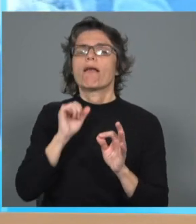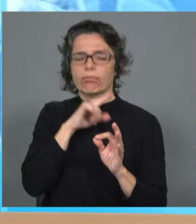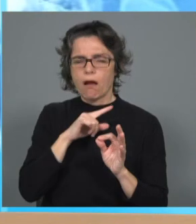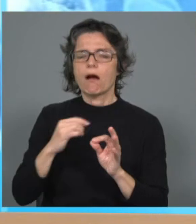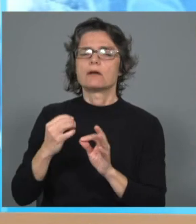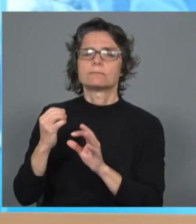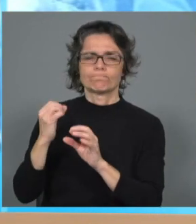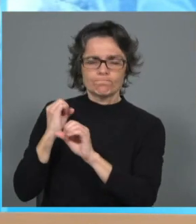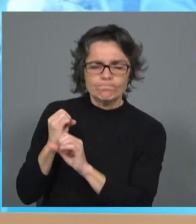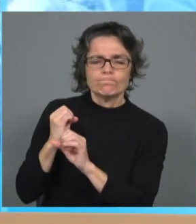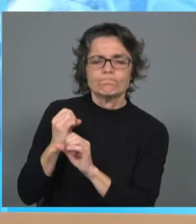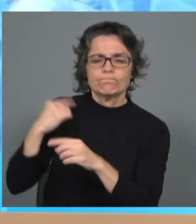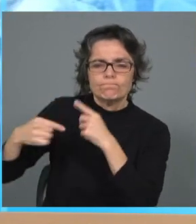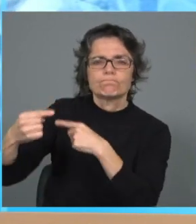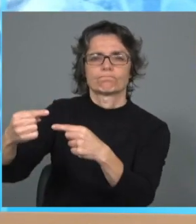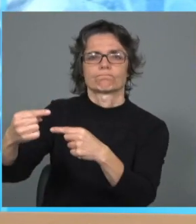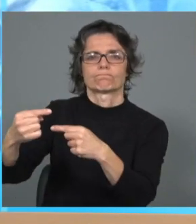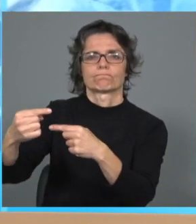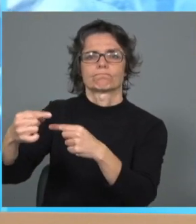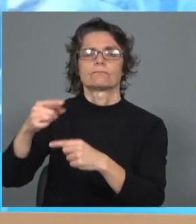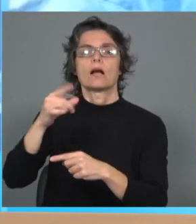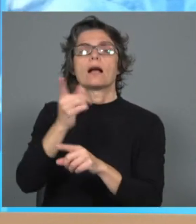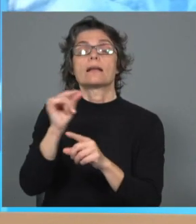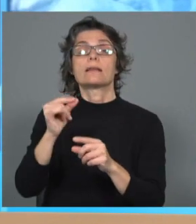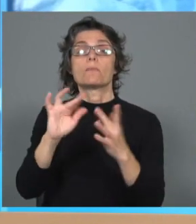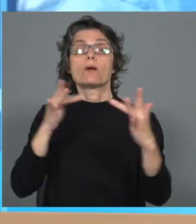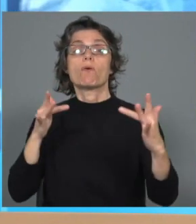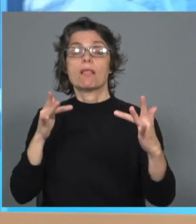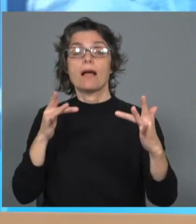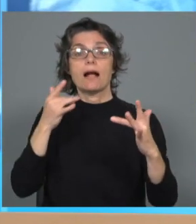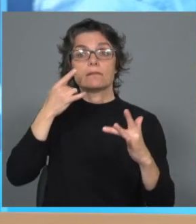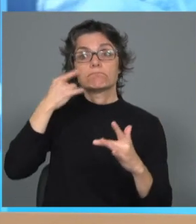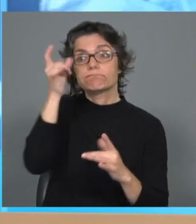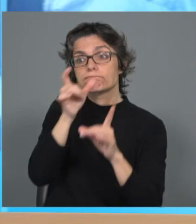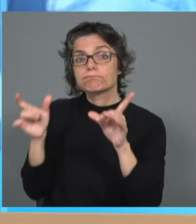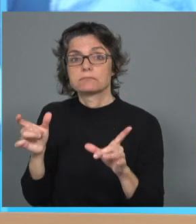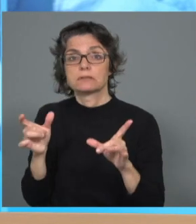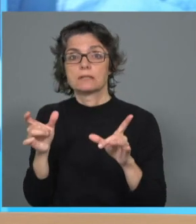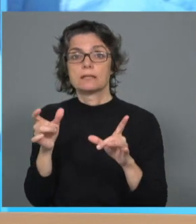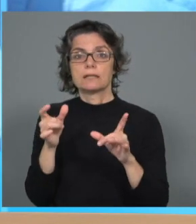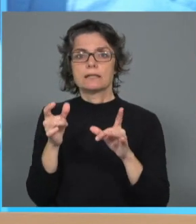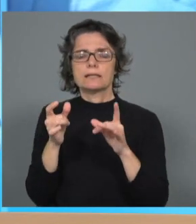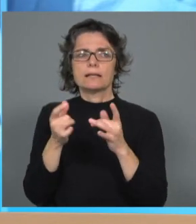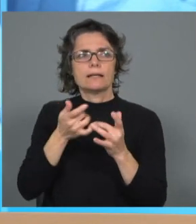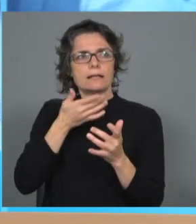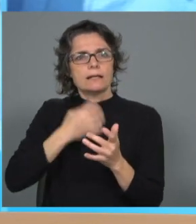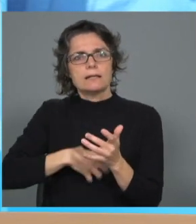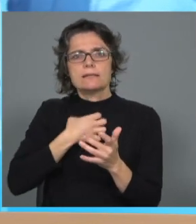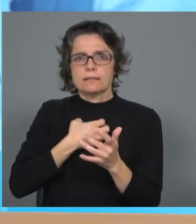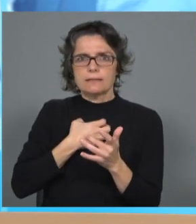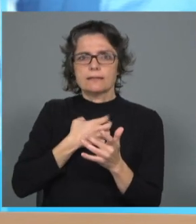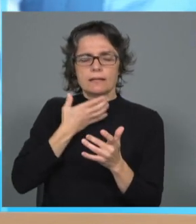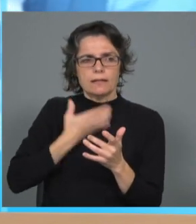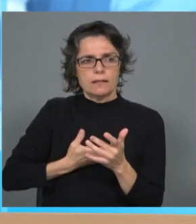especialistas nas redes sociais a criarem coisas, a viverem coisas que são aparentemente